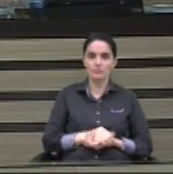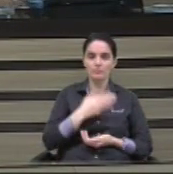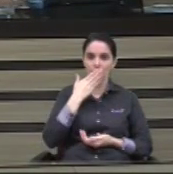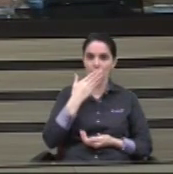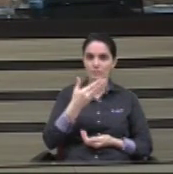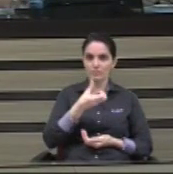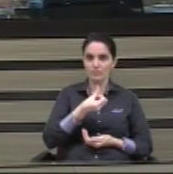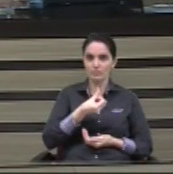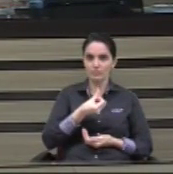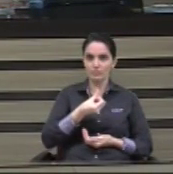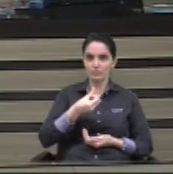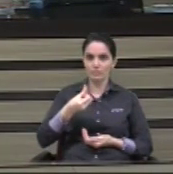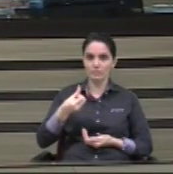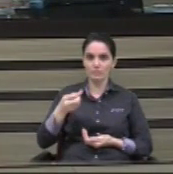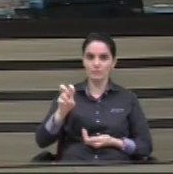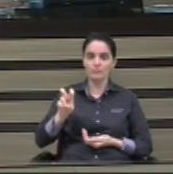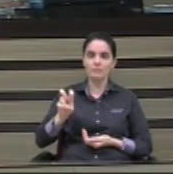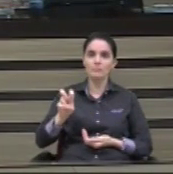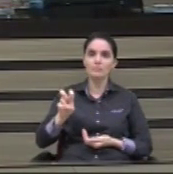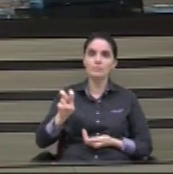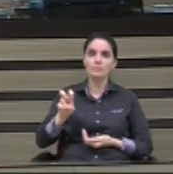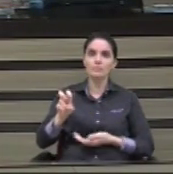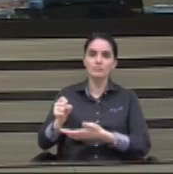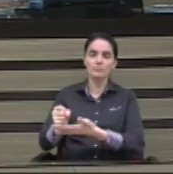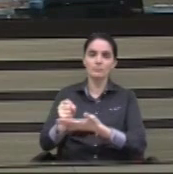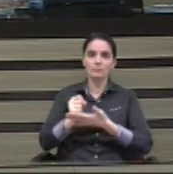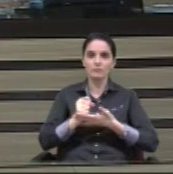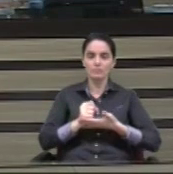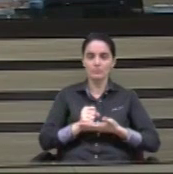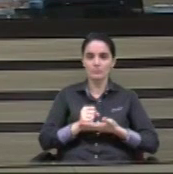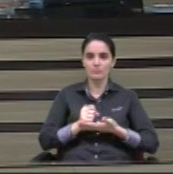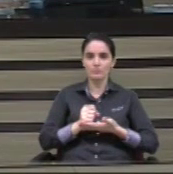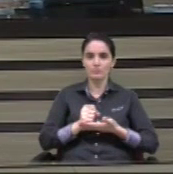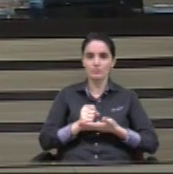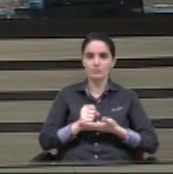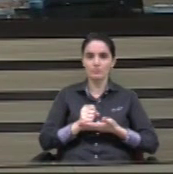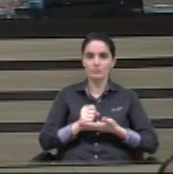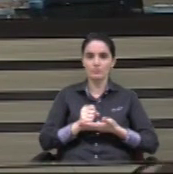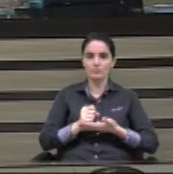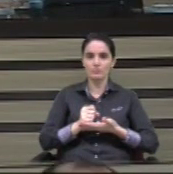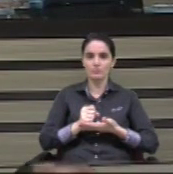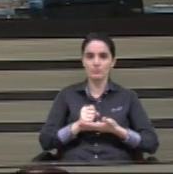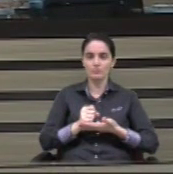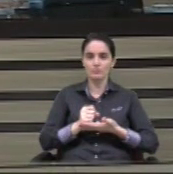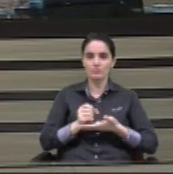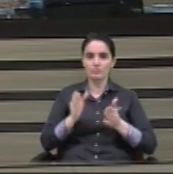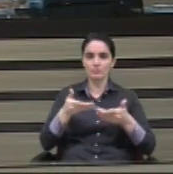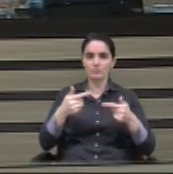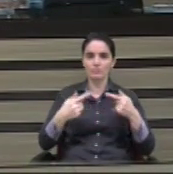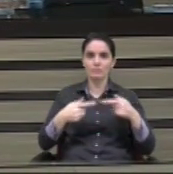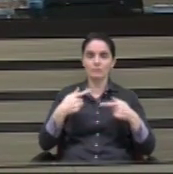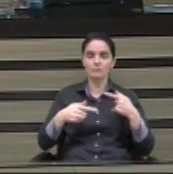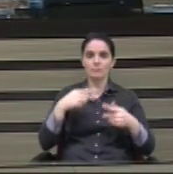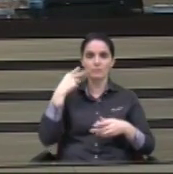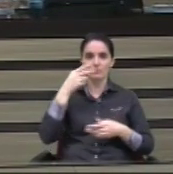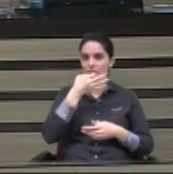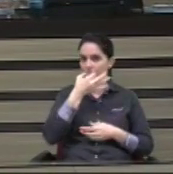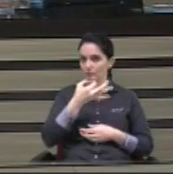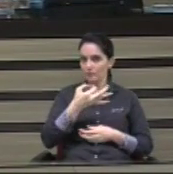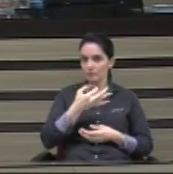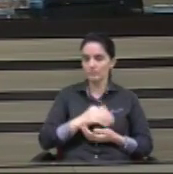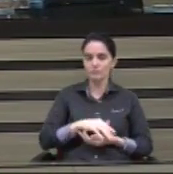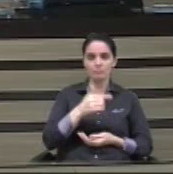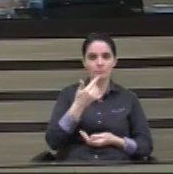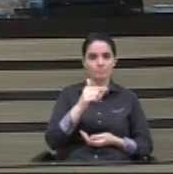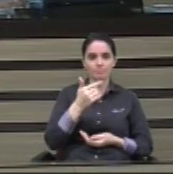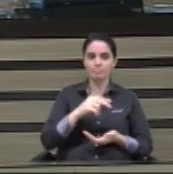Requerimento número 665 é recebido pela mesa diretora e, aliás, colocado em discussão. Algum vereador deseja?